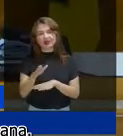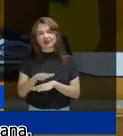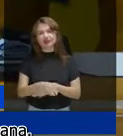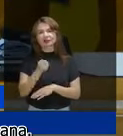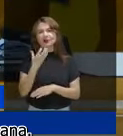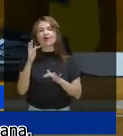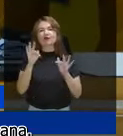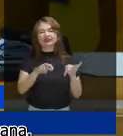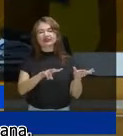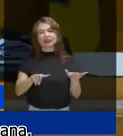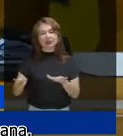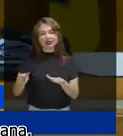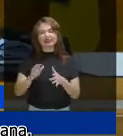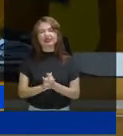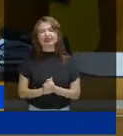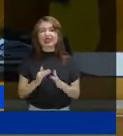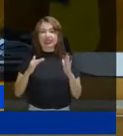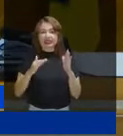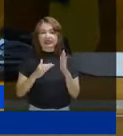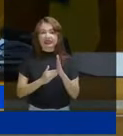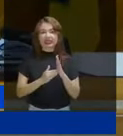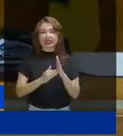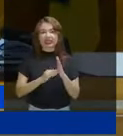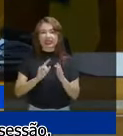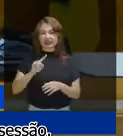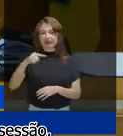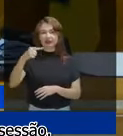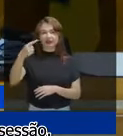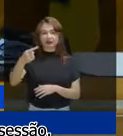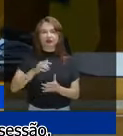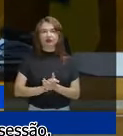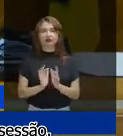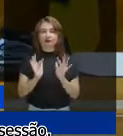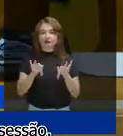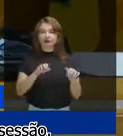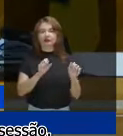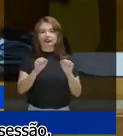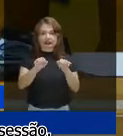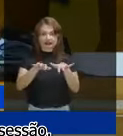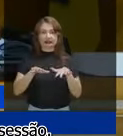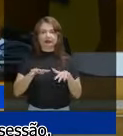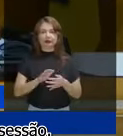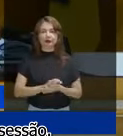semana e até uma próxima oportunidade. Está encerrada a sessão.